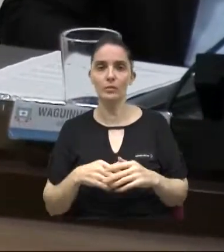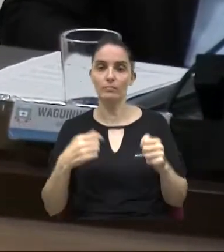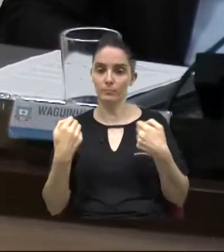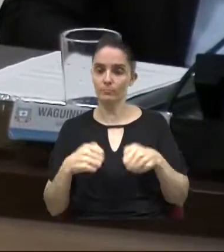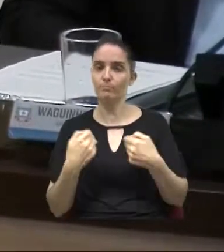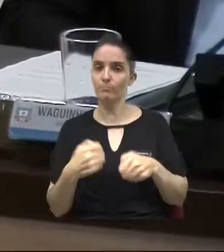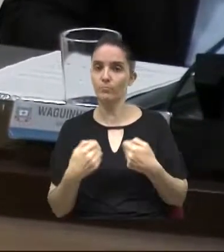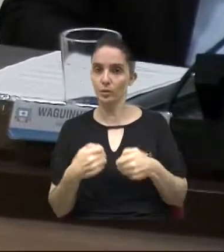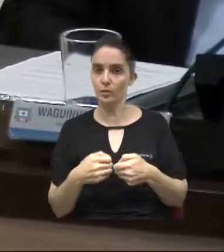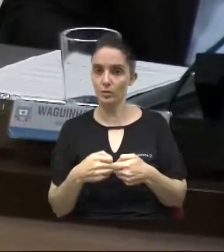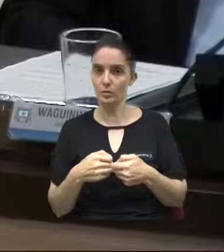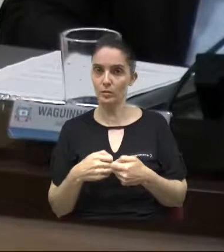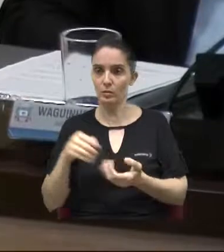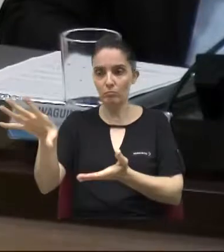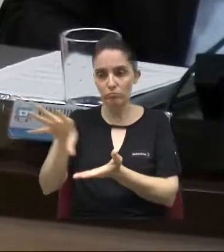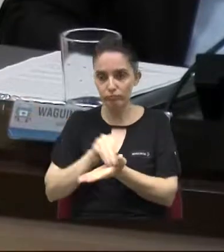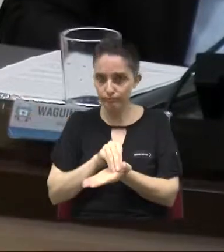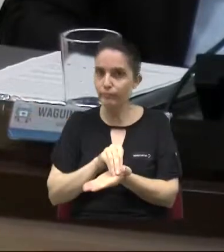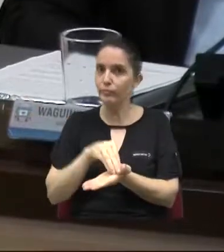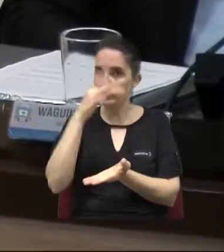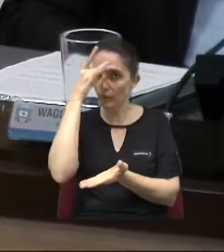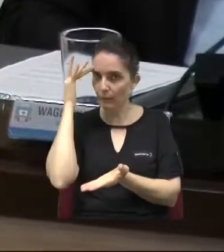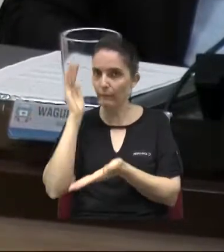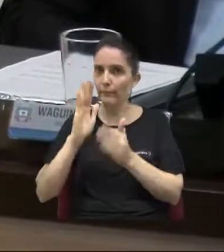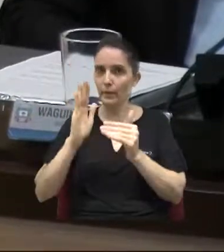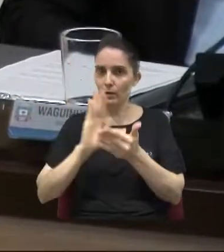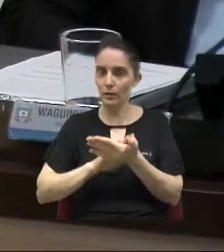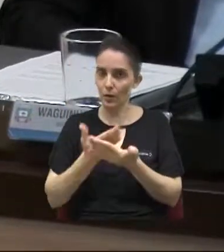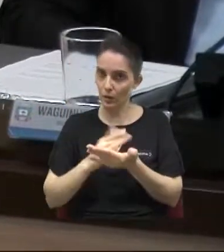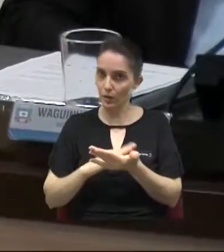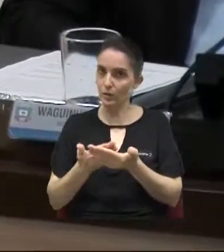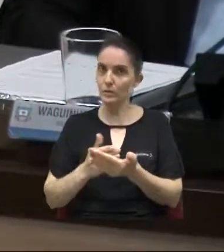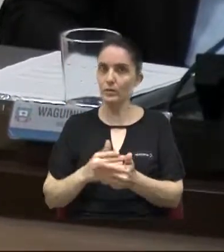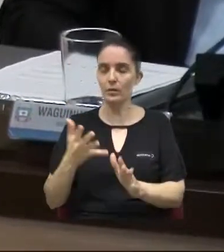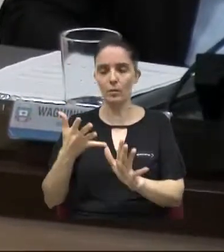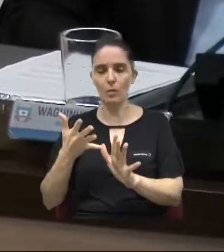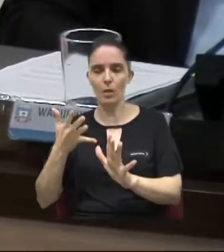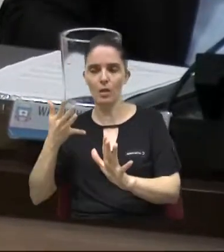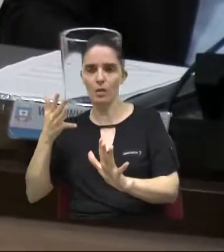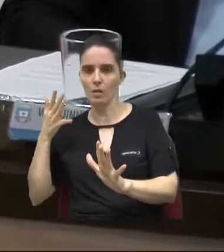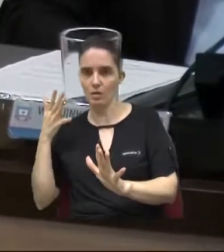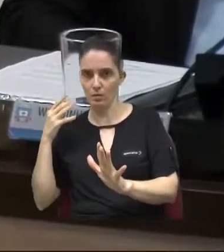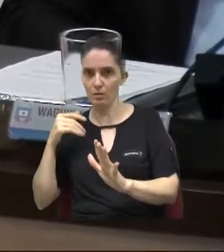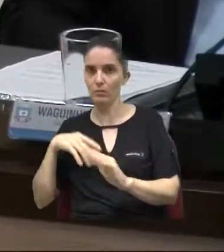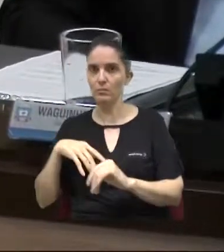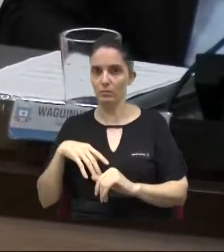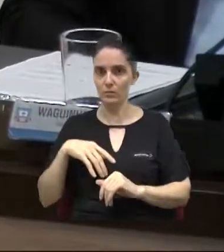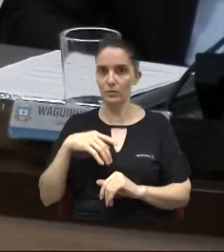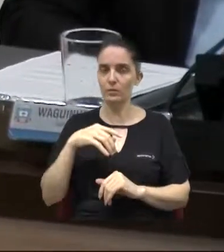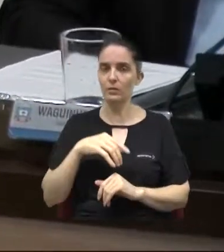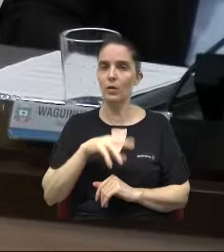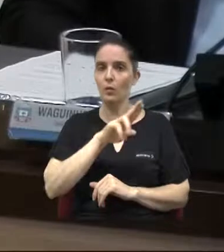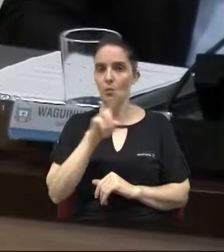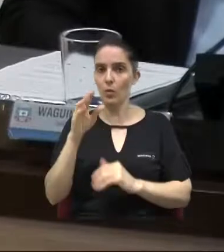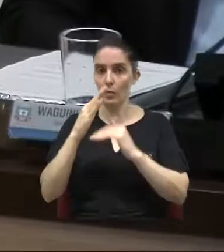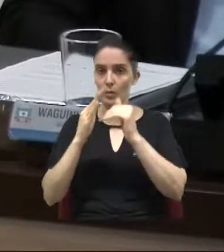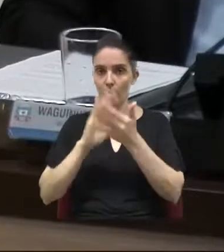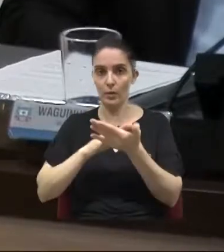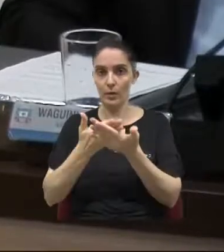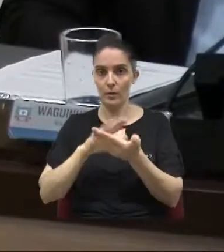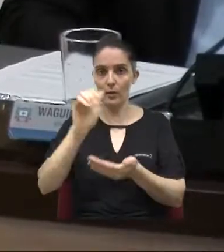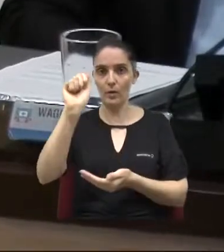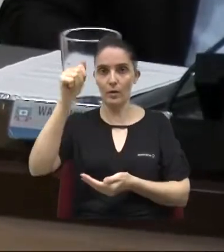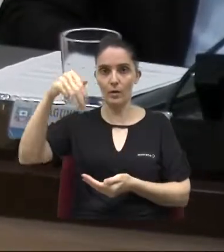da contratação e de alguns intérpretes que já estavam na fila. Fui procurada pela intérprete Amanda,